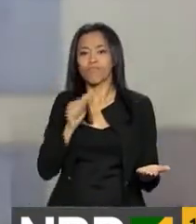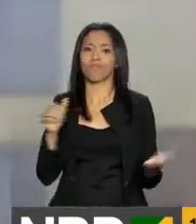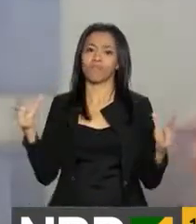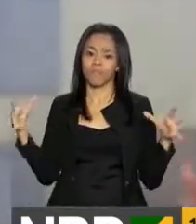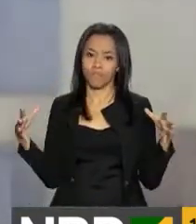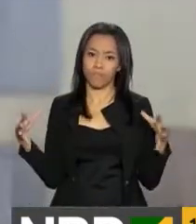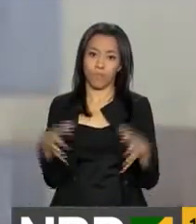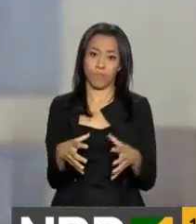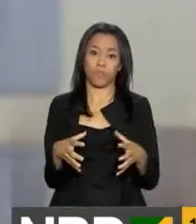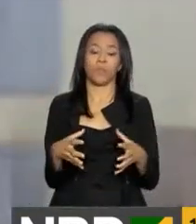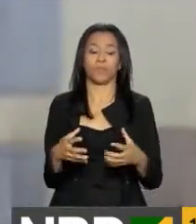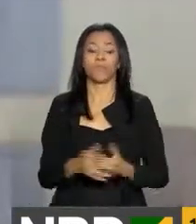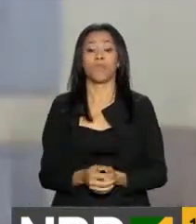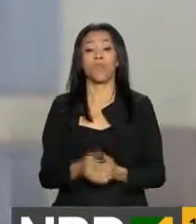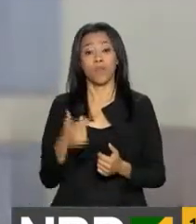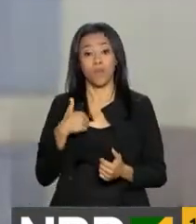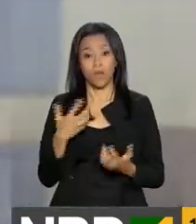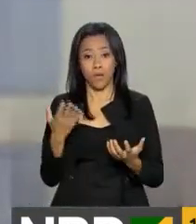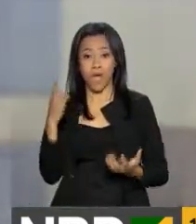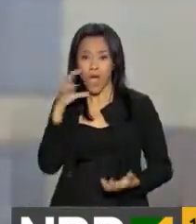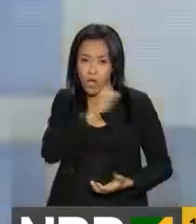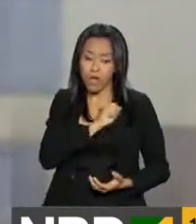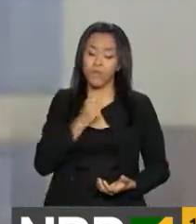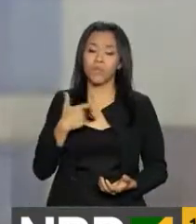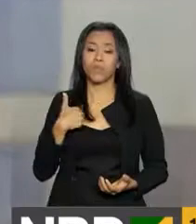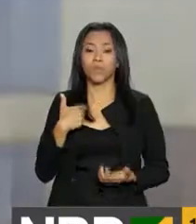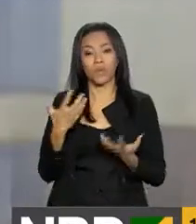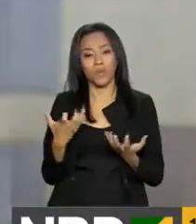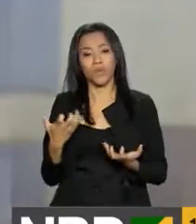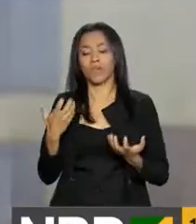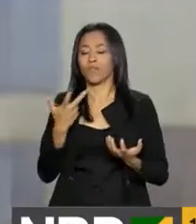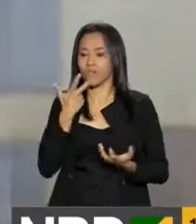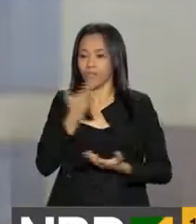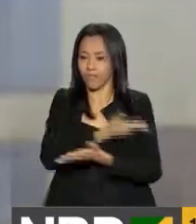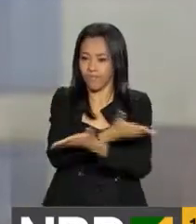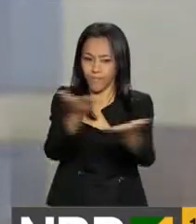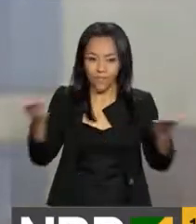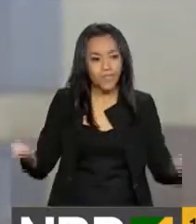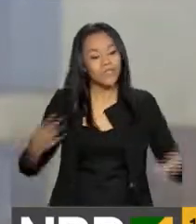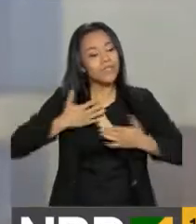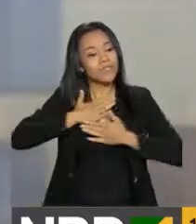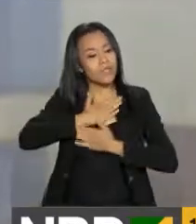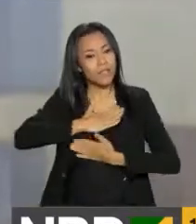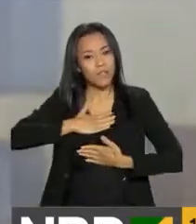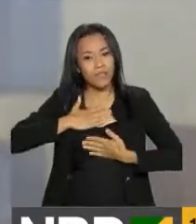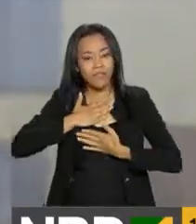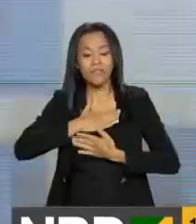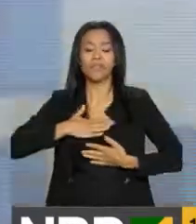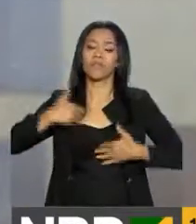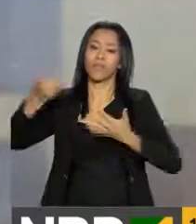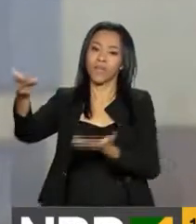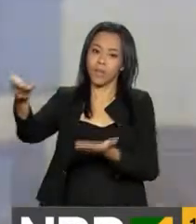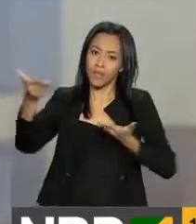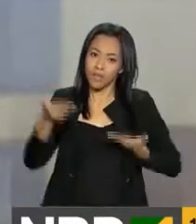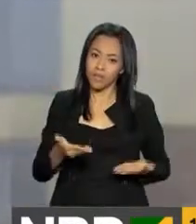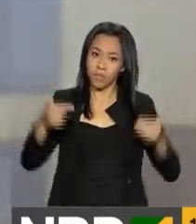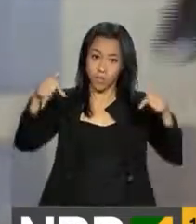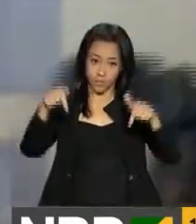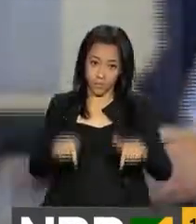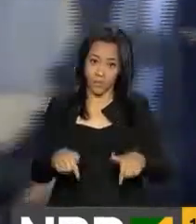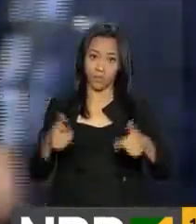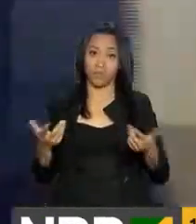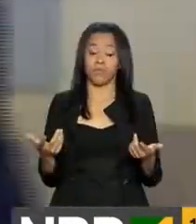Eu rapidamente gostaria de reiterar a enorme satisfação em recebê-lo nesta ocasião